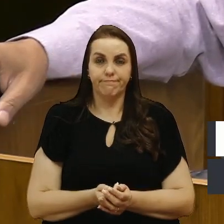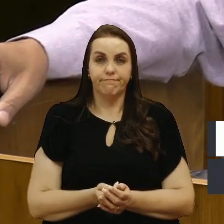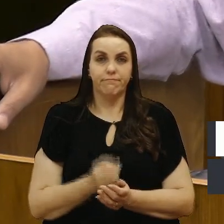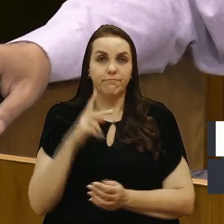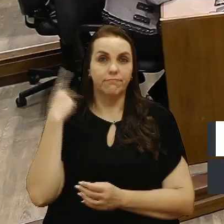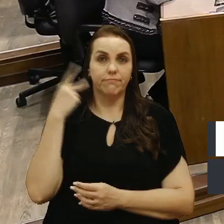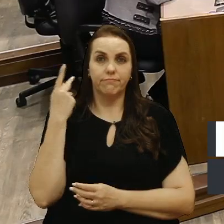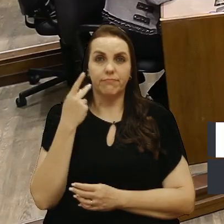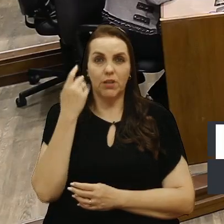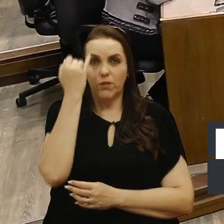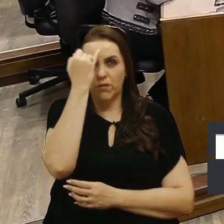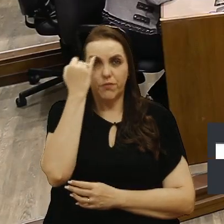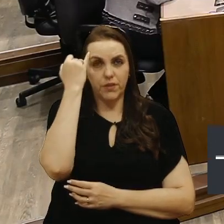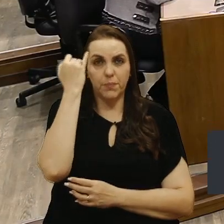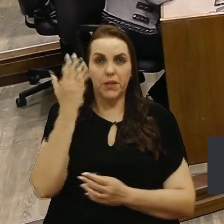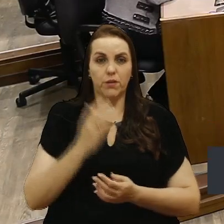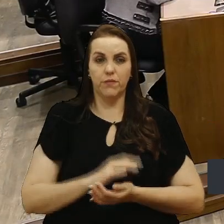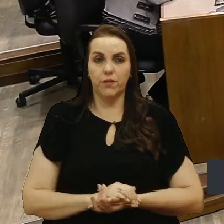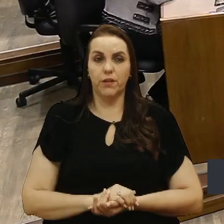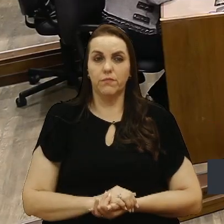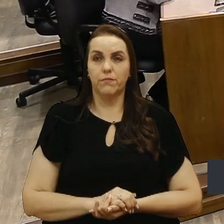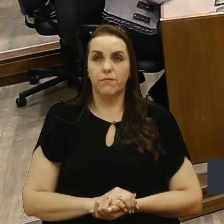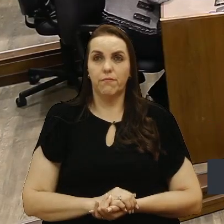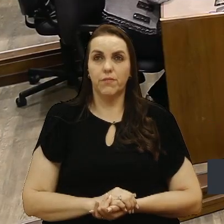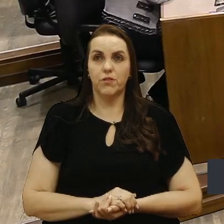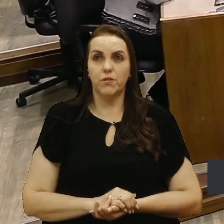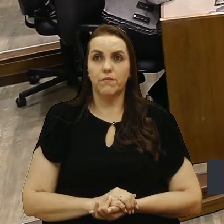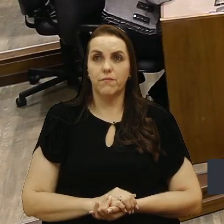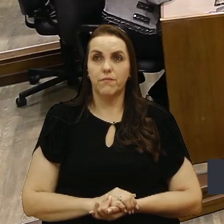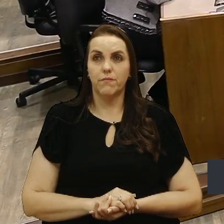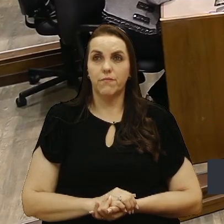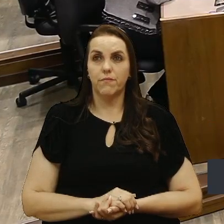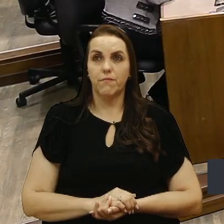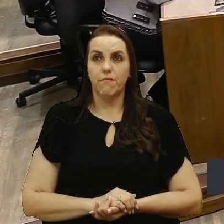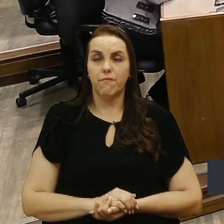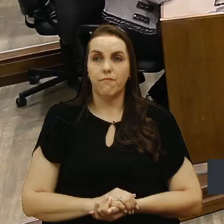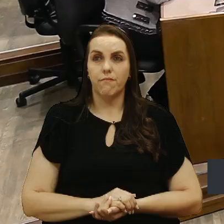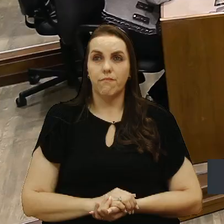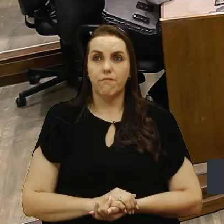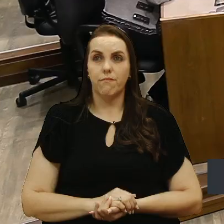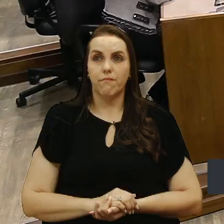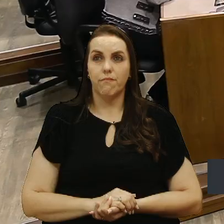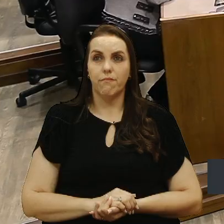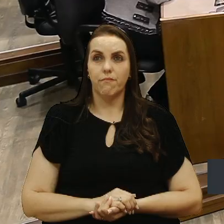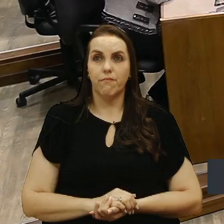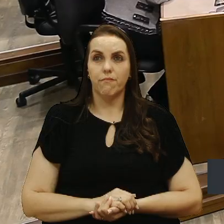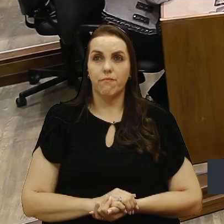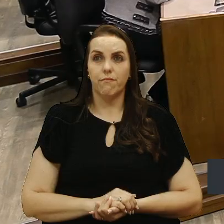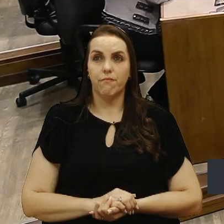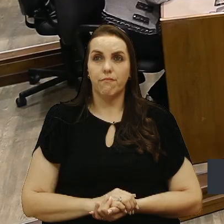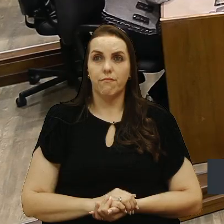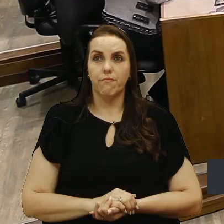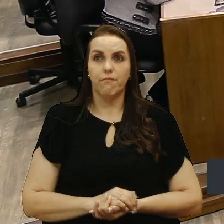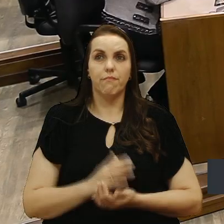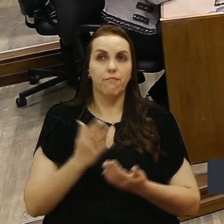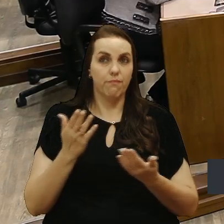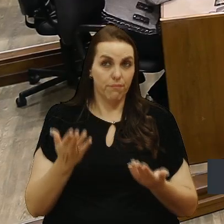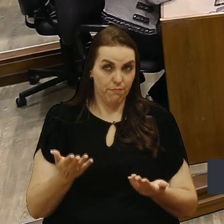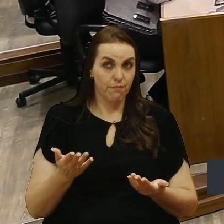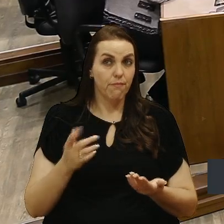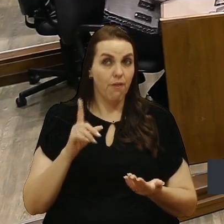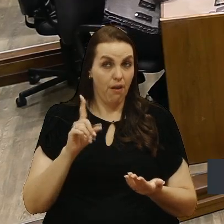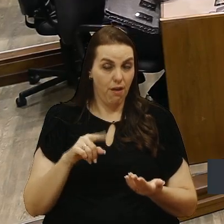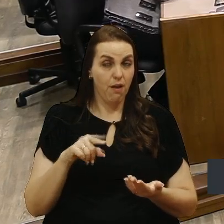D'Ambrosio, sua parte, por gentileza. Não, o senhor dá uma demonstração que conhece